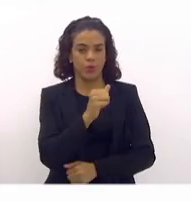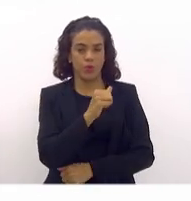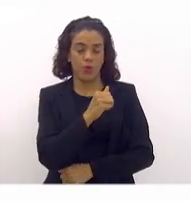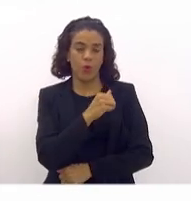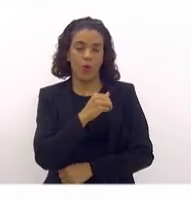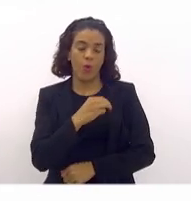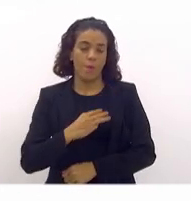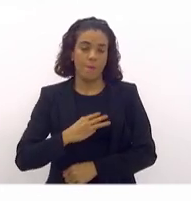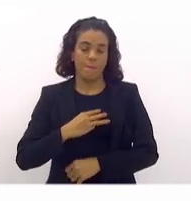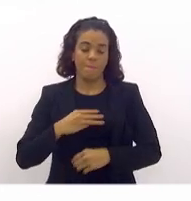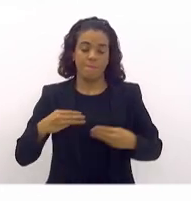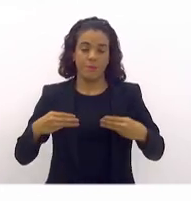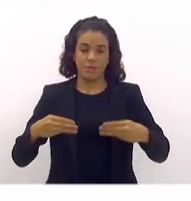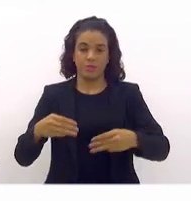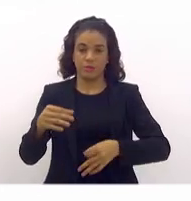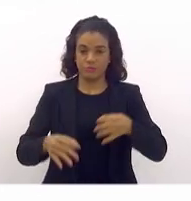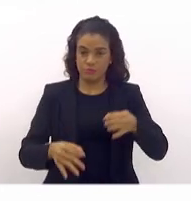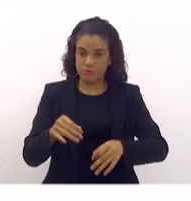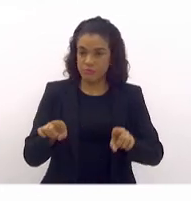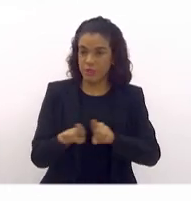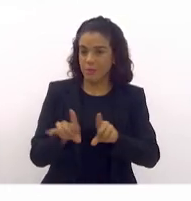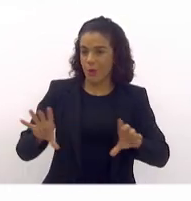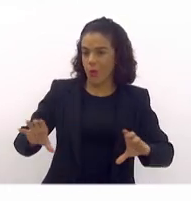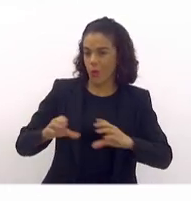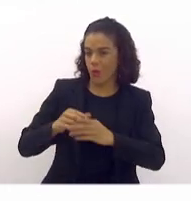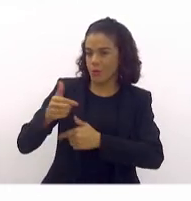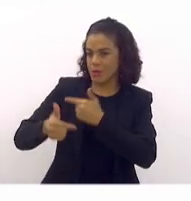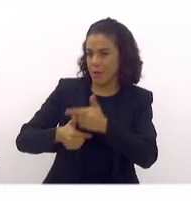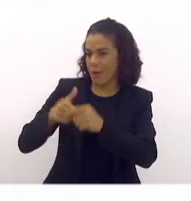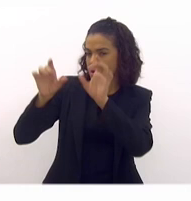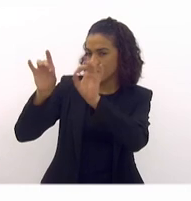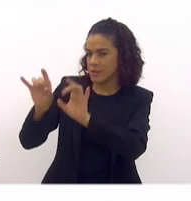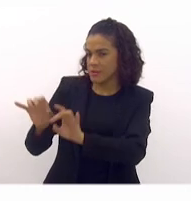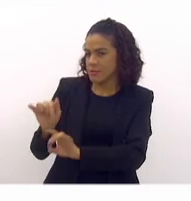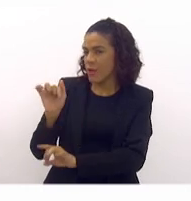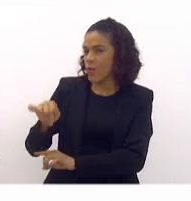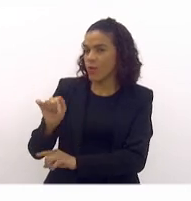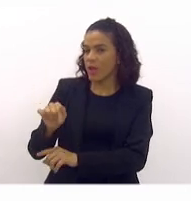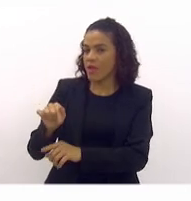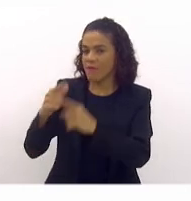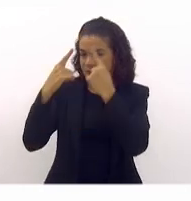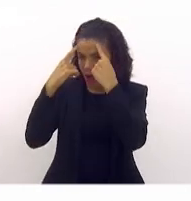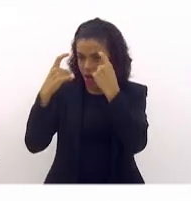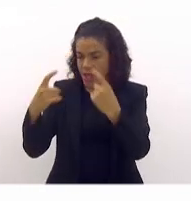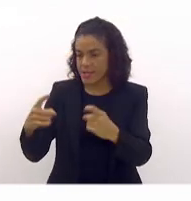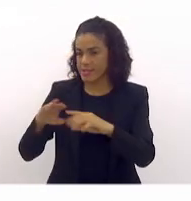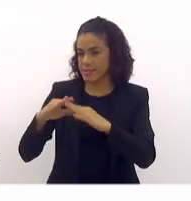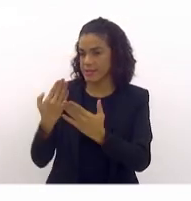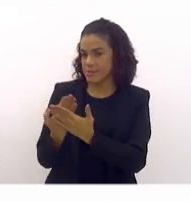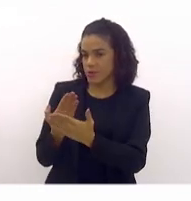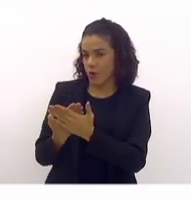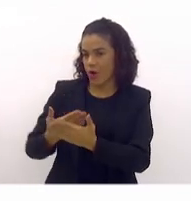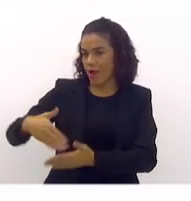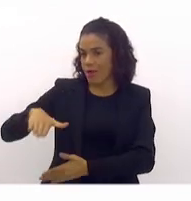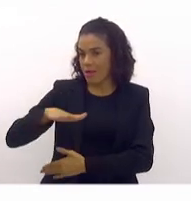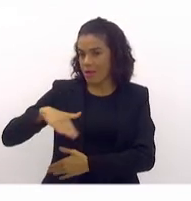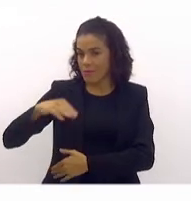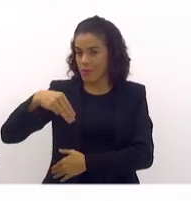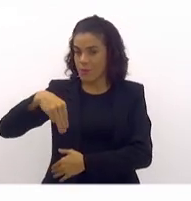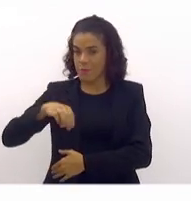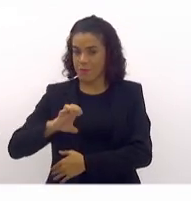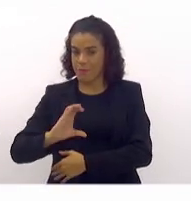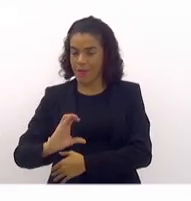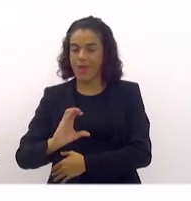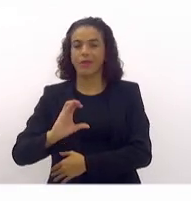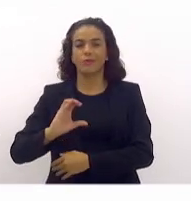mas também como parte de um grupo de trabalho de especialistas em violências nas escolas, no âmbito do MEC, do Ministério